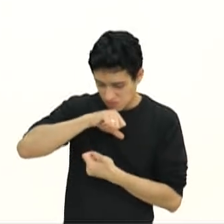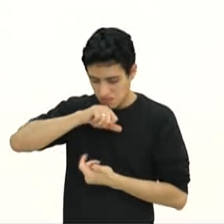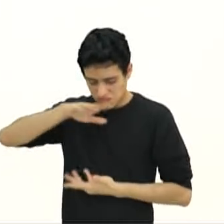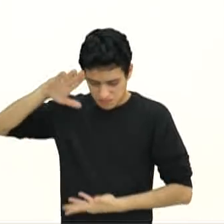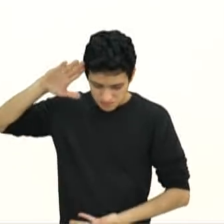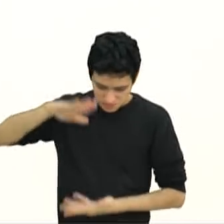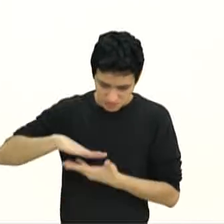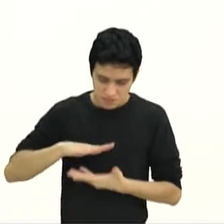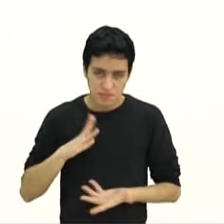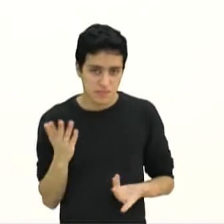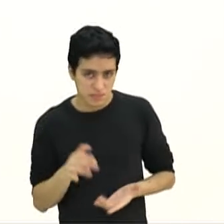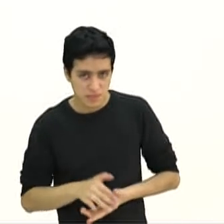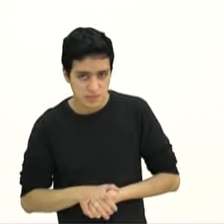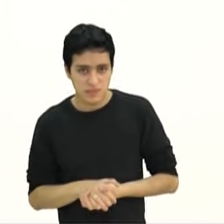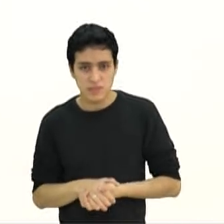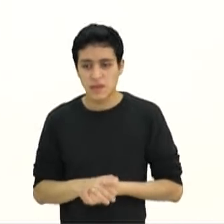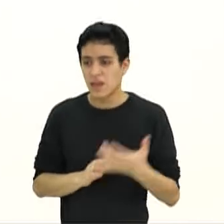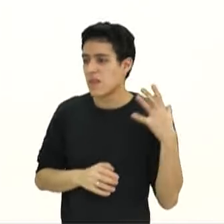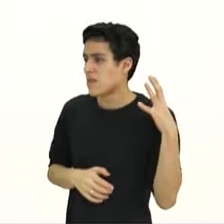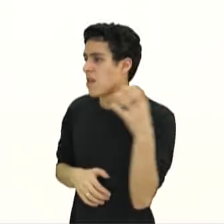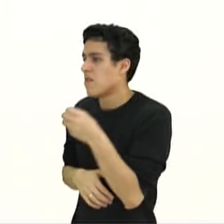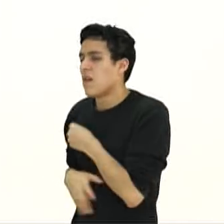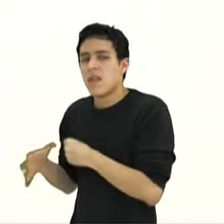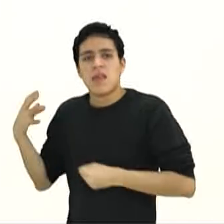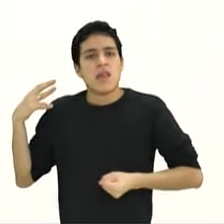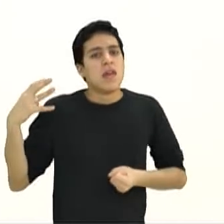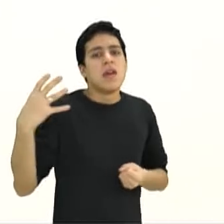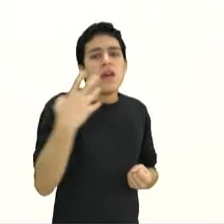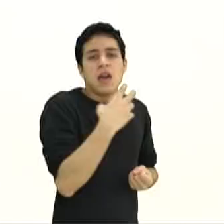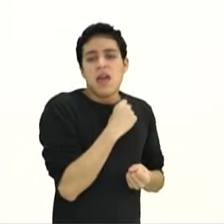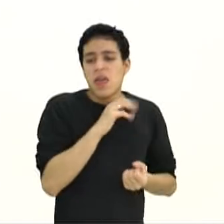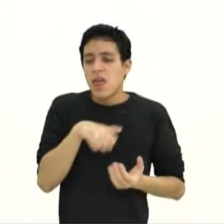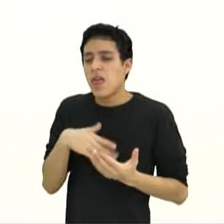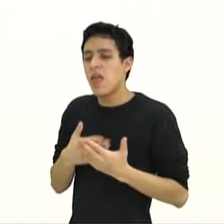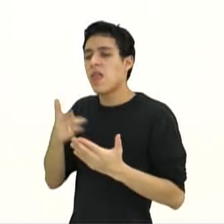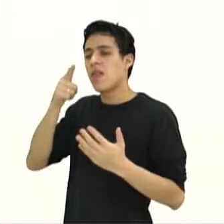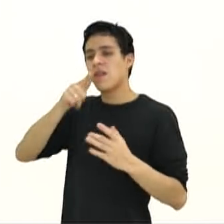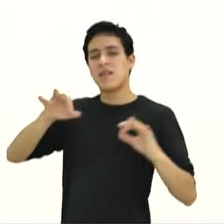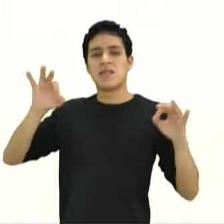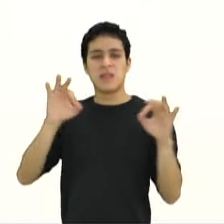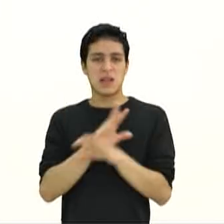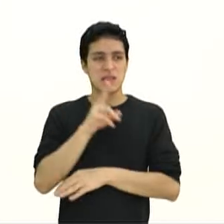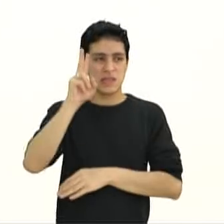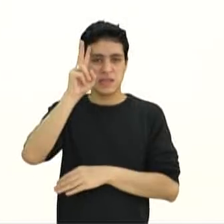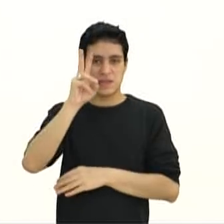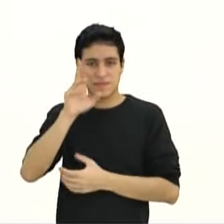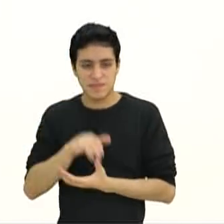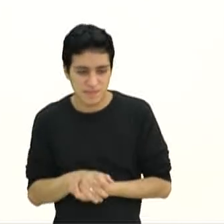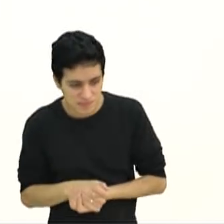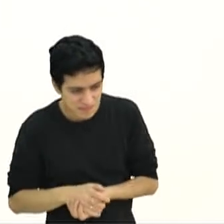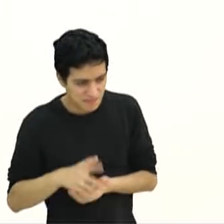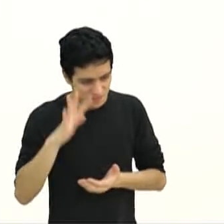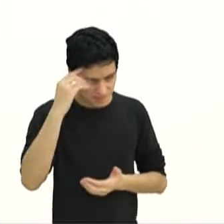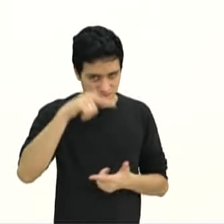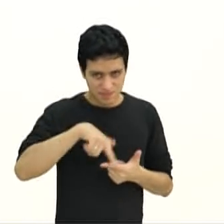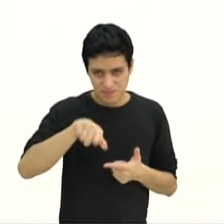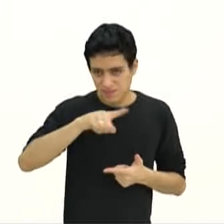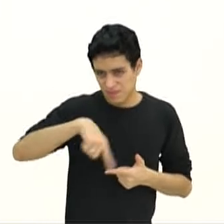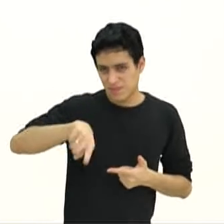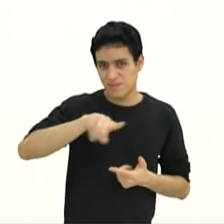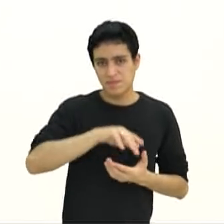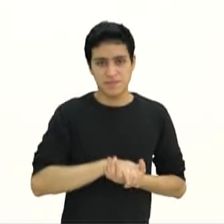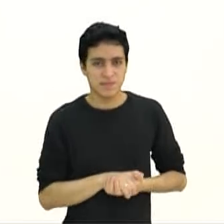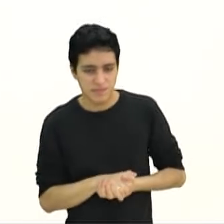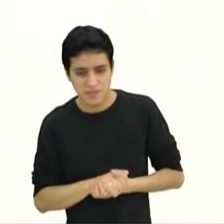função perseguição-salvamento é repetida até que chegue a uma conclusão, a solução do conflito, ou seja,